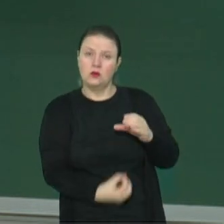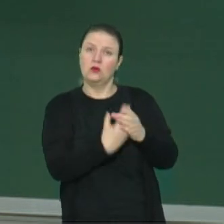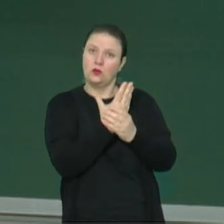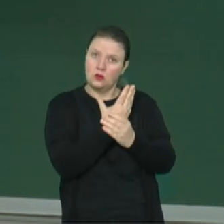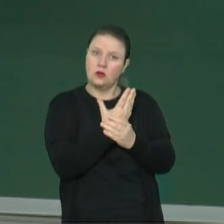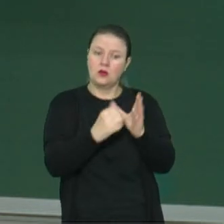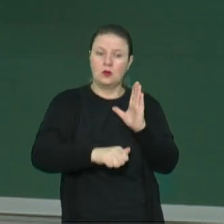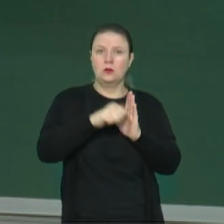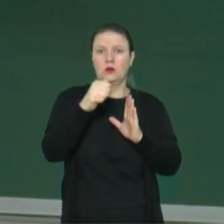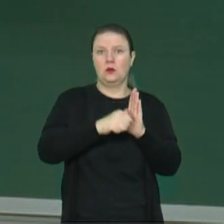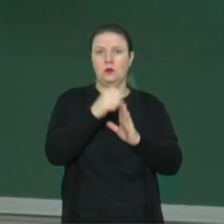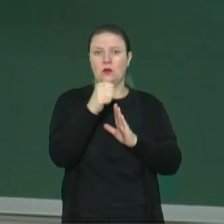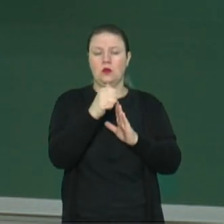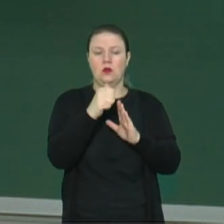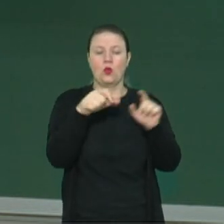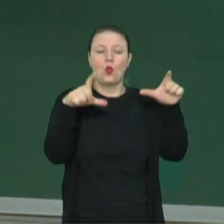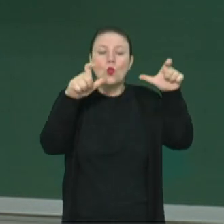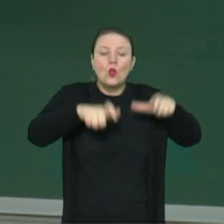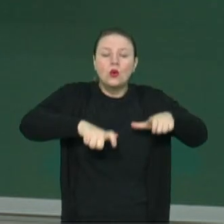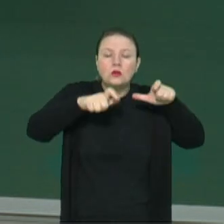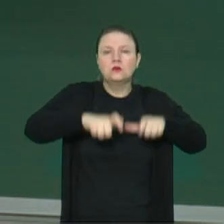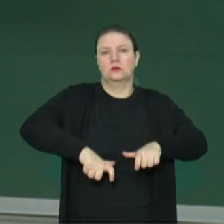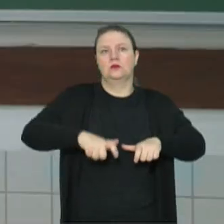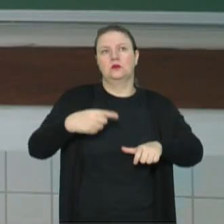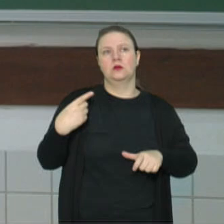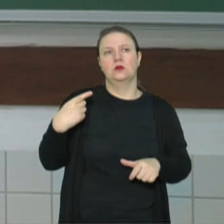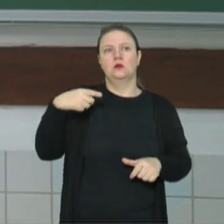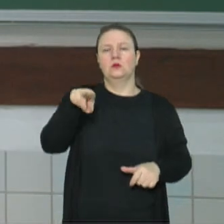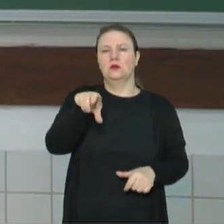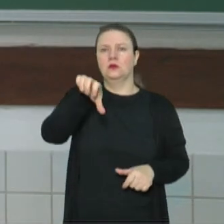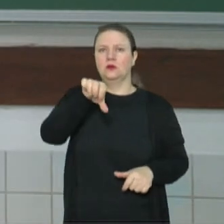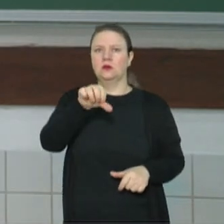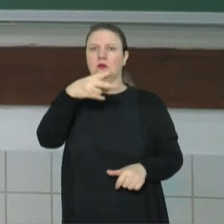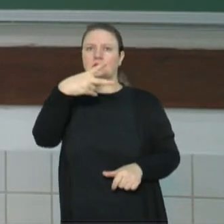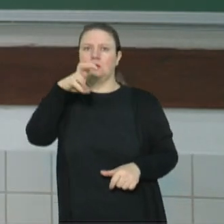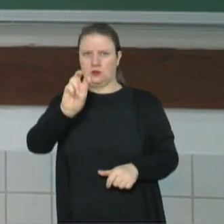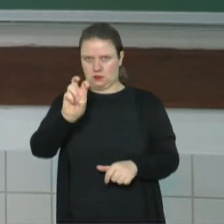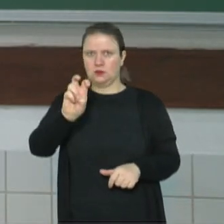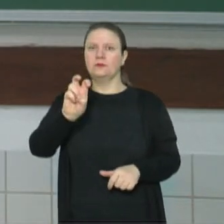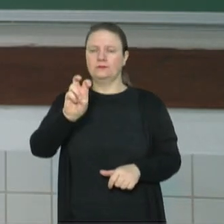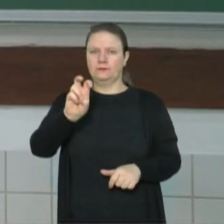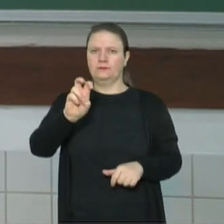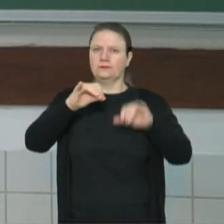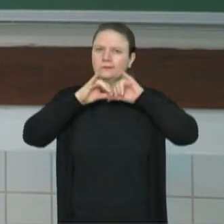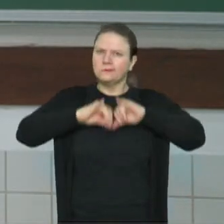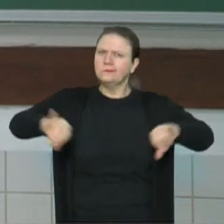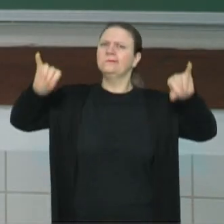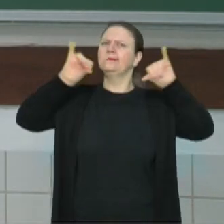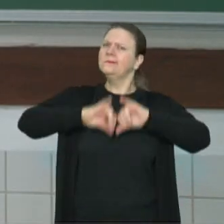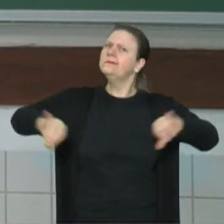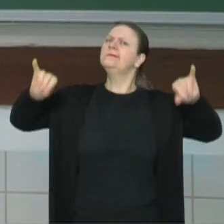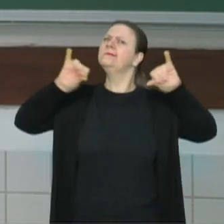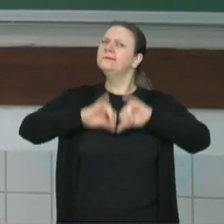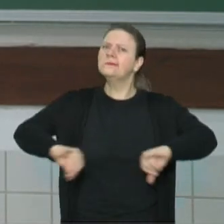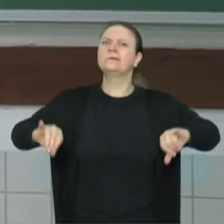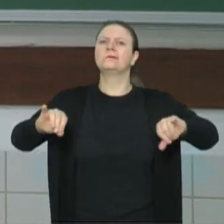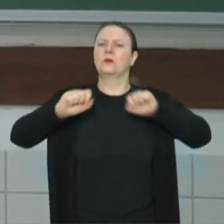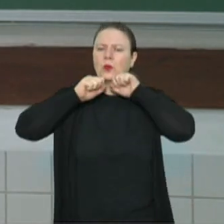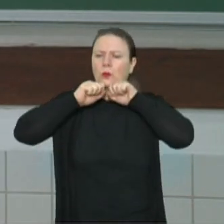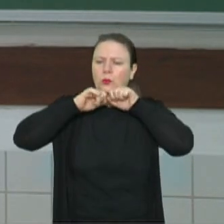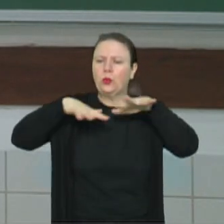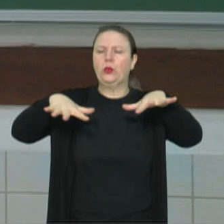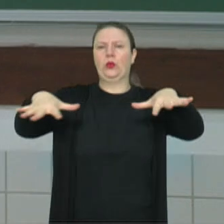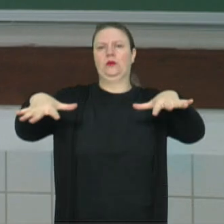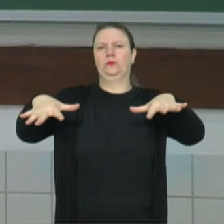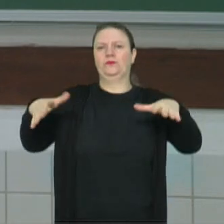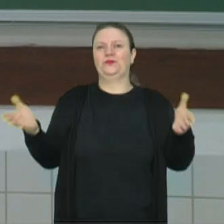a primeira academia do jiu-jitsu em 1925. Então, através dessa divulgação que surge o jiu-jitsu que nós conhecemos